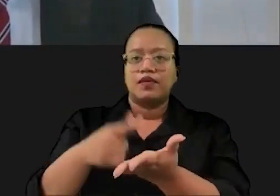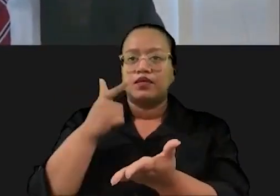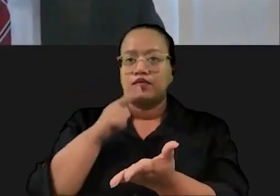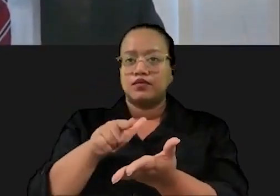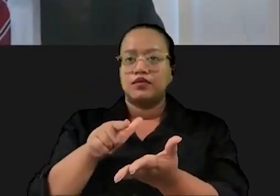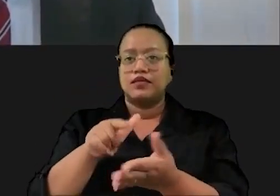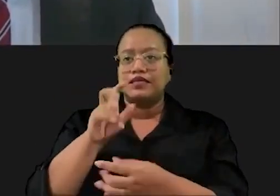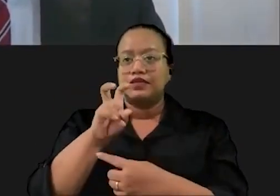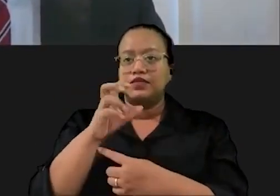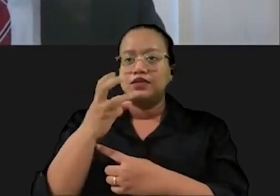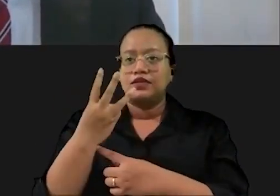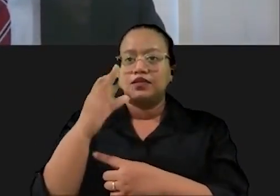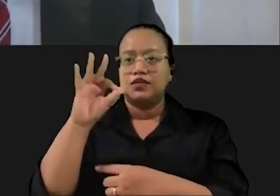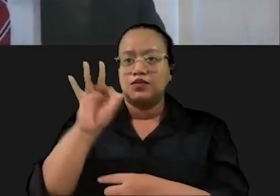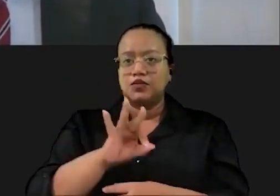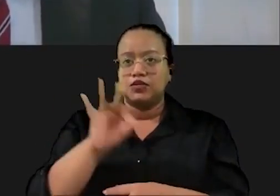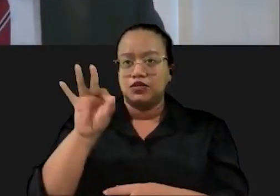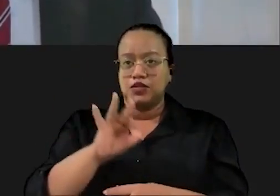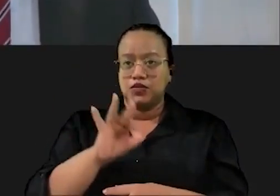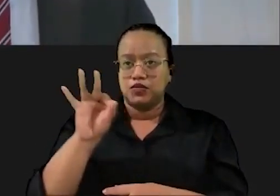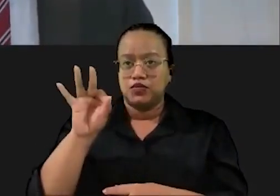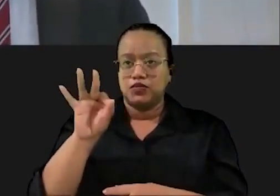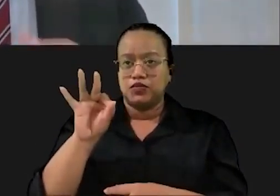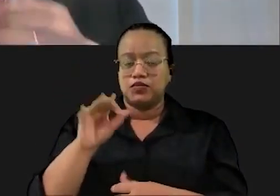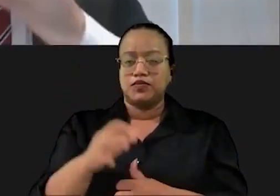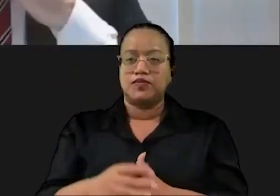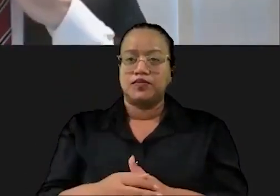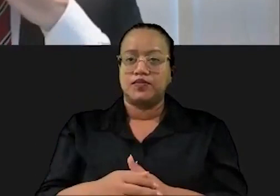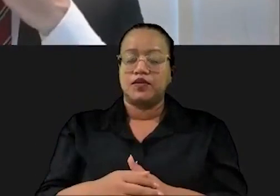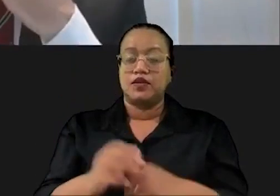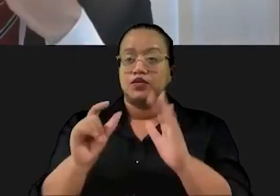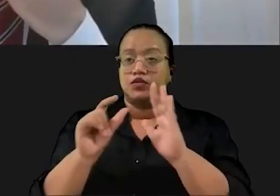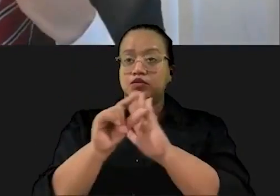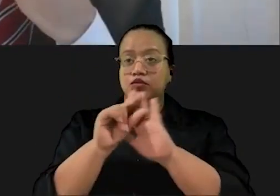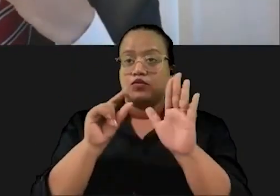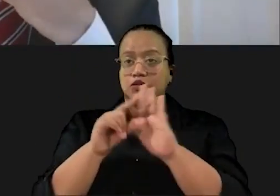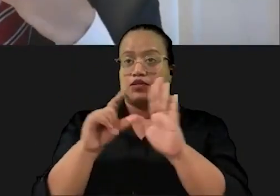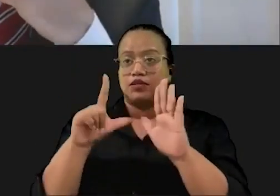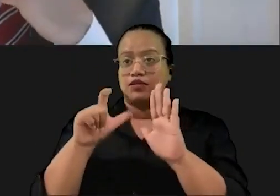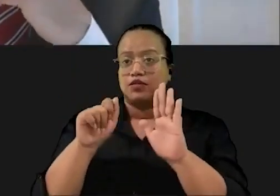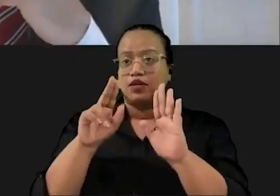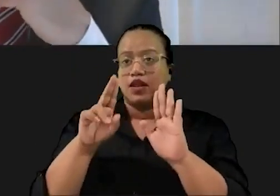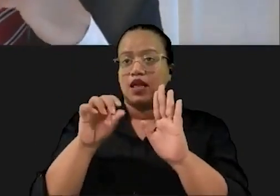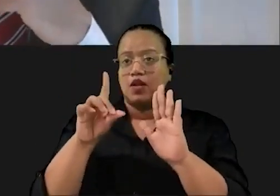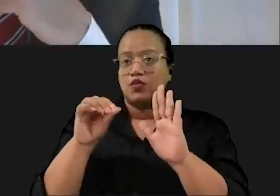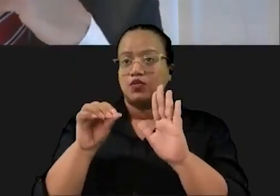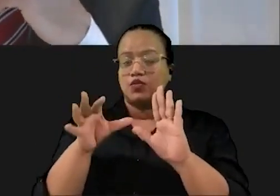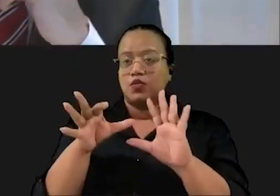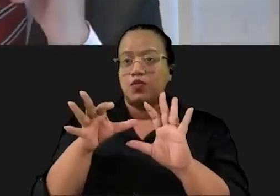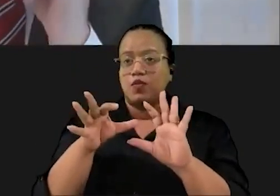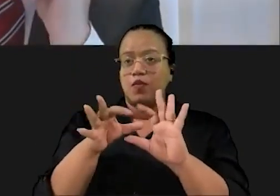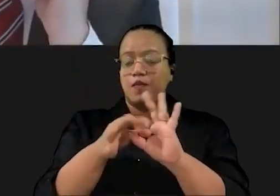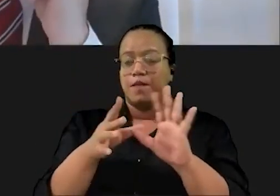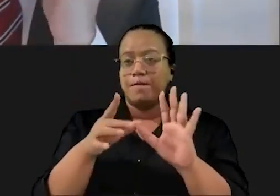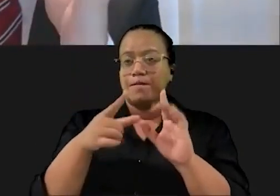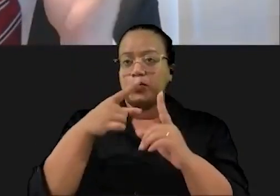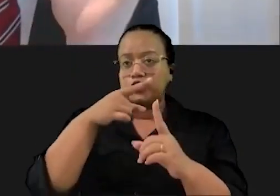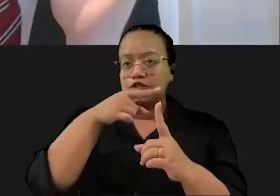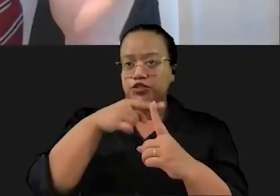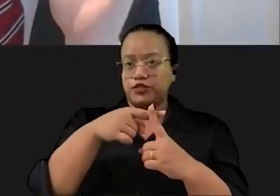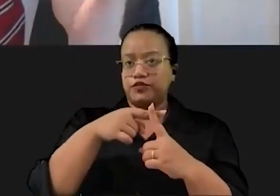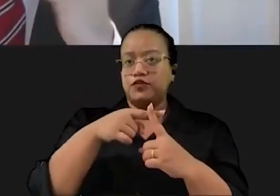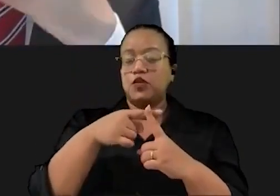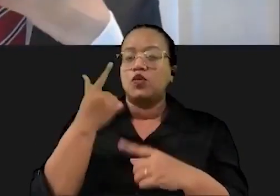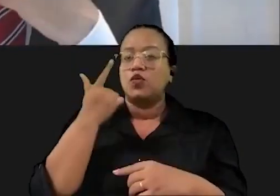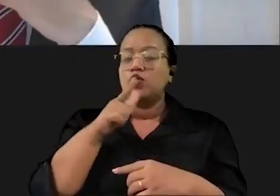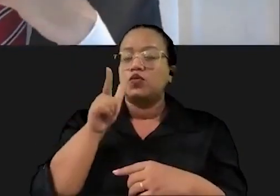dos processos com laudo favorável, a gente consegue fazer o acordo. Então, sempre acima